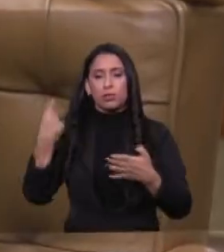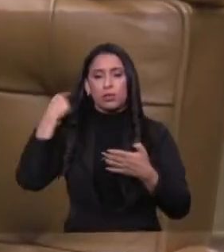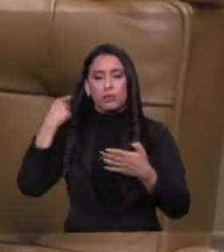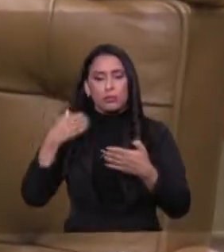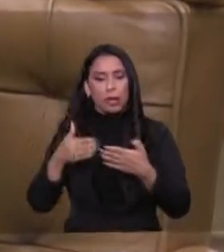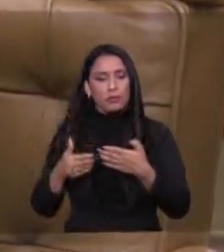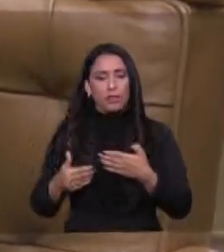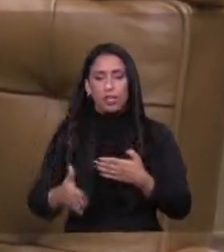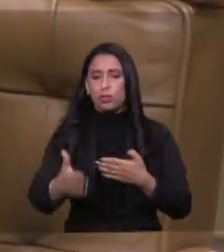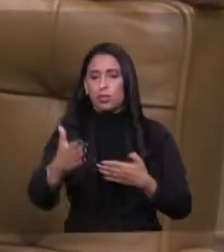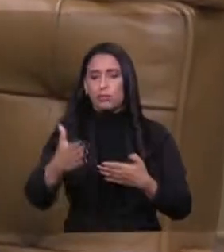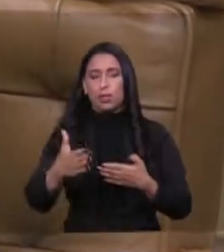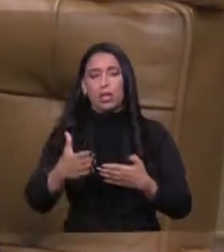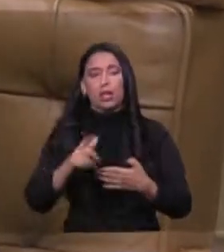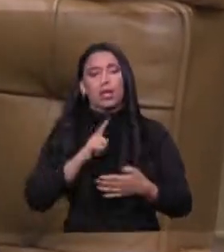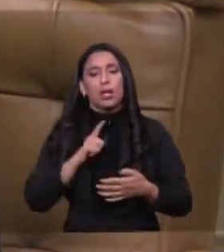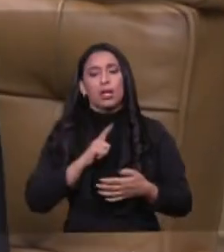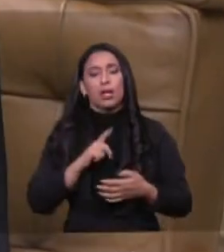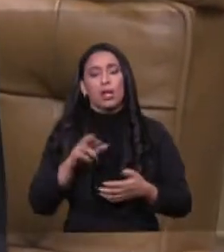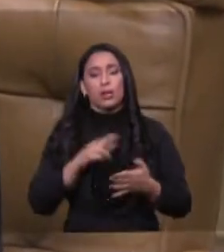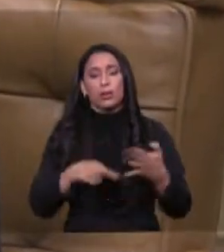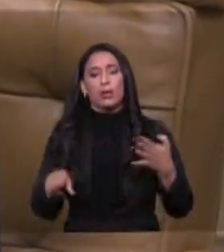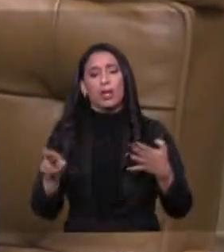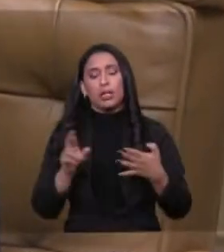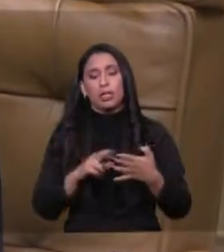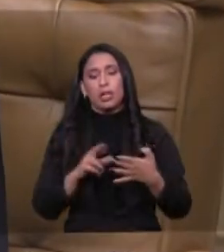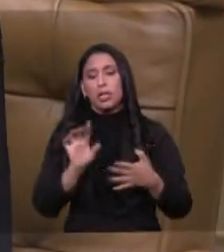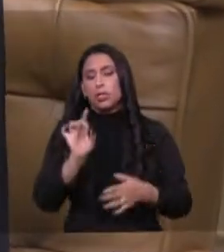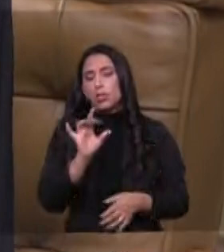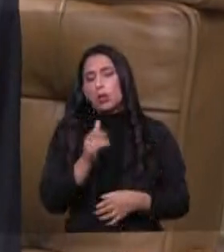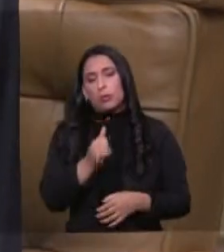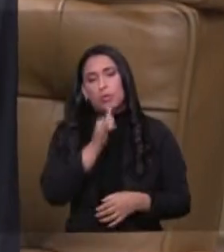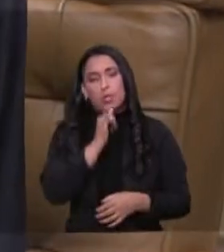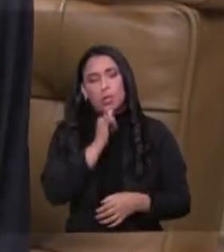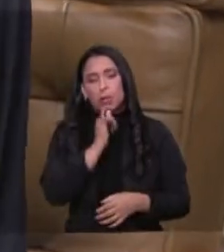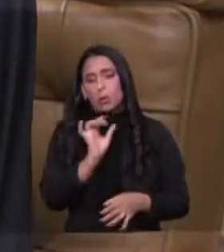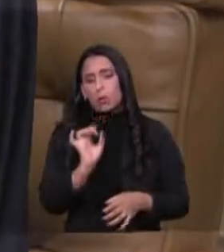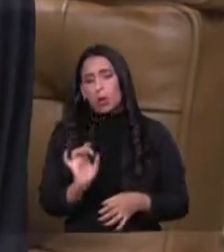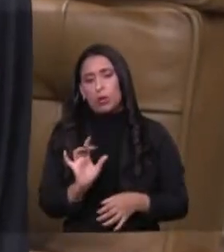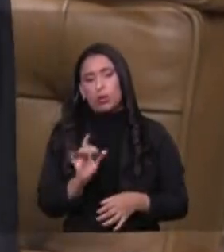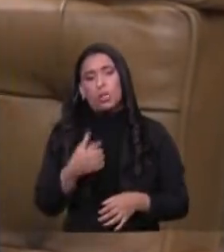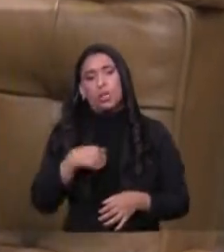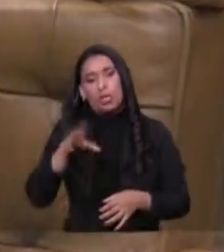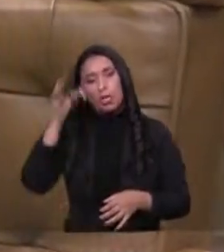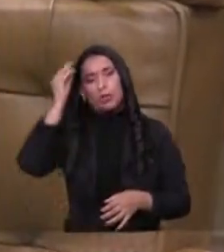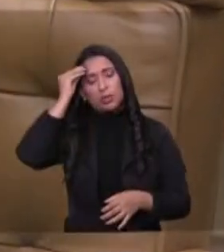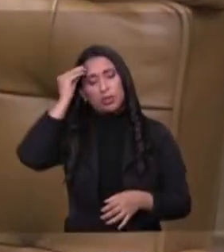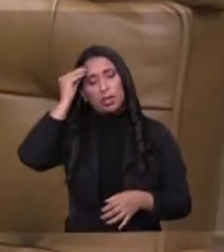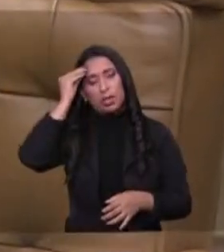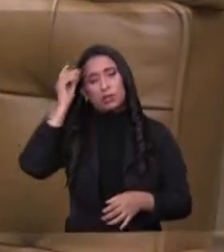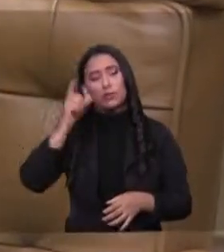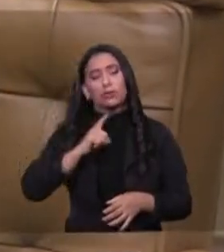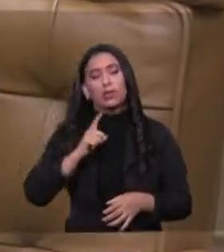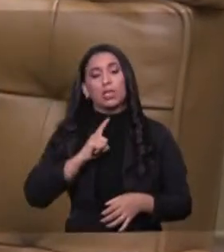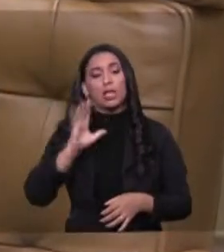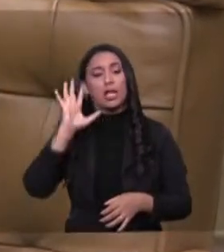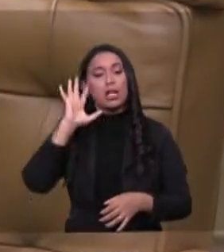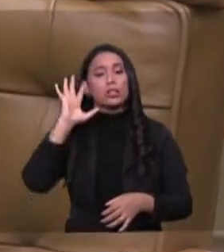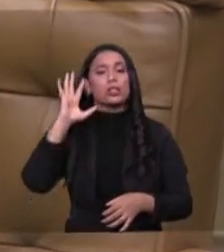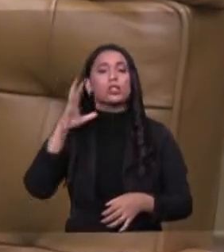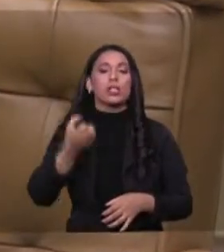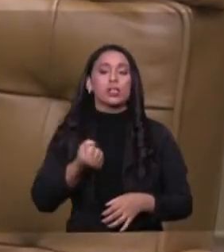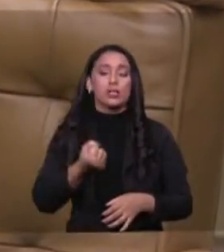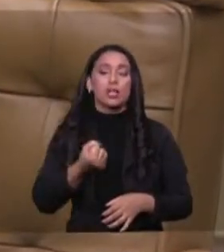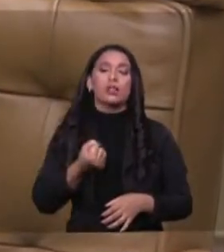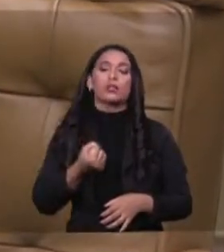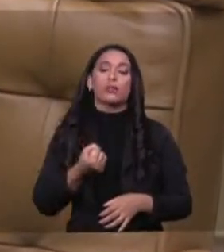caso, e o RE é apenas um exemplo. Portanto, entendo que aqui se resolve, está